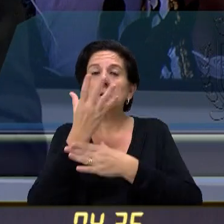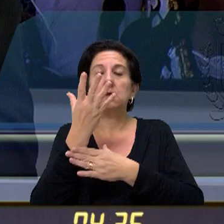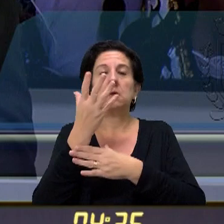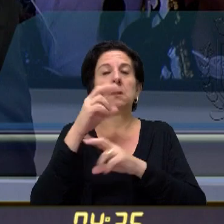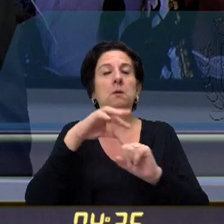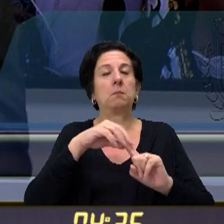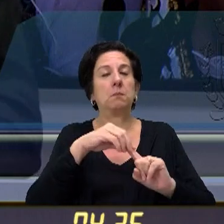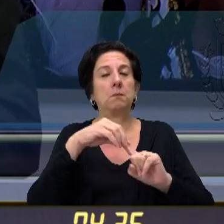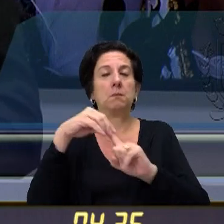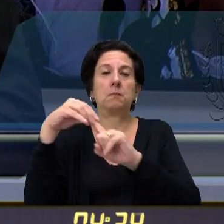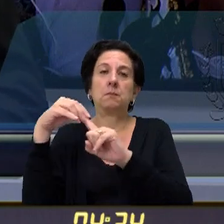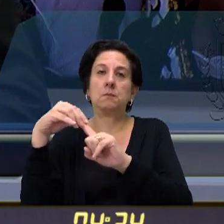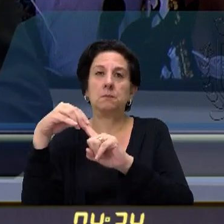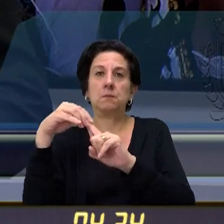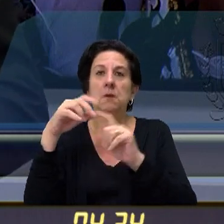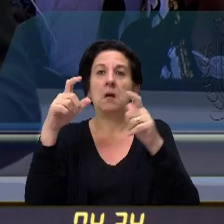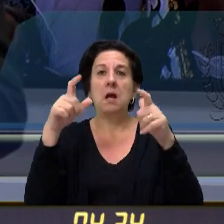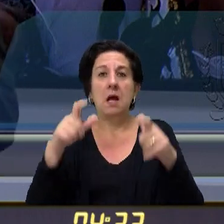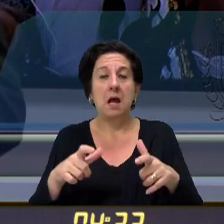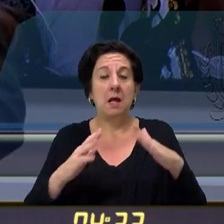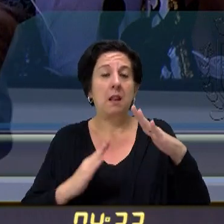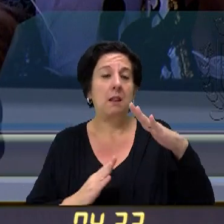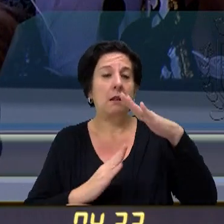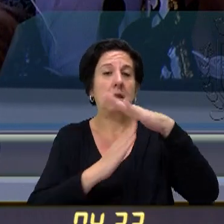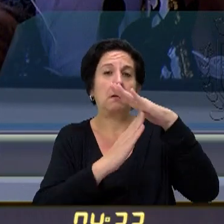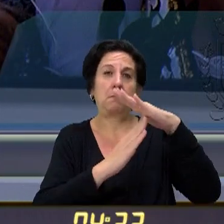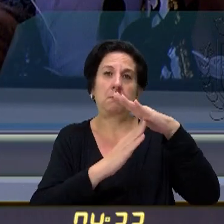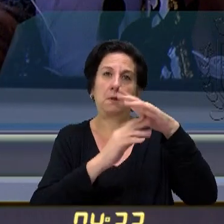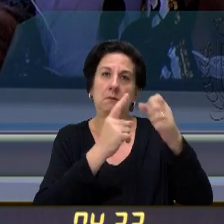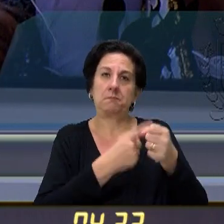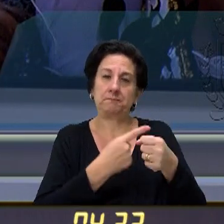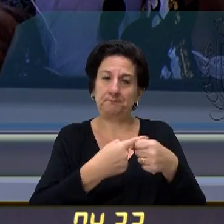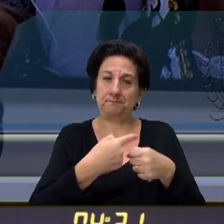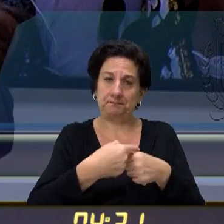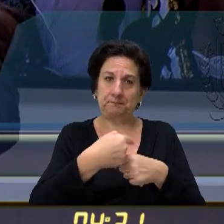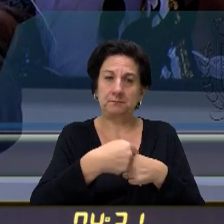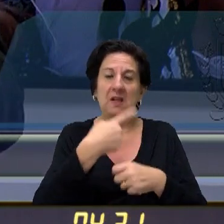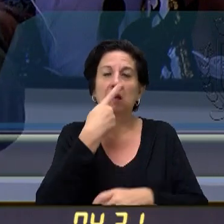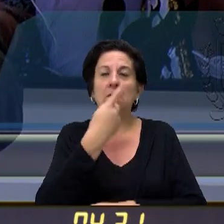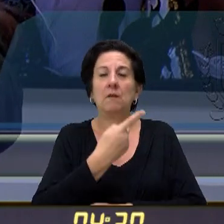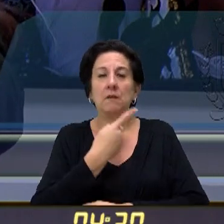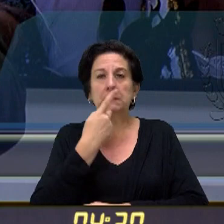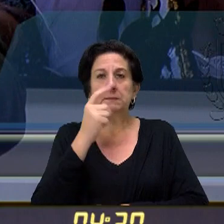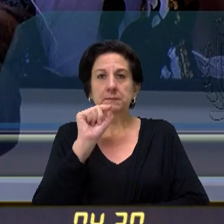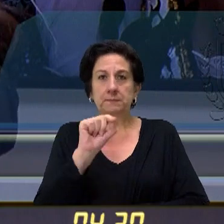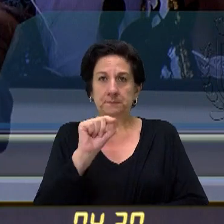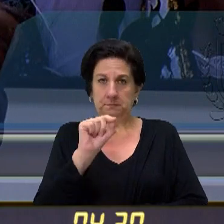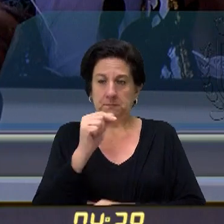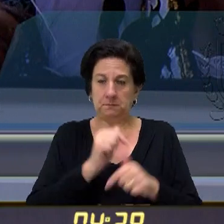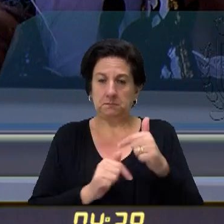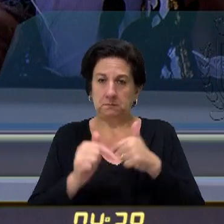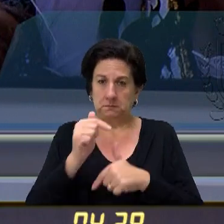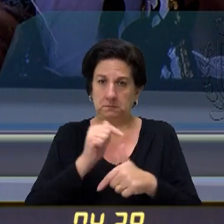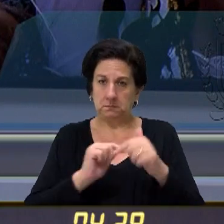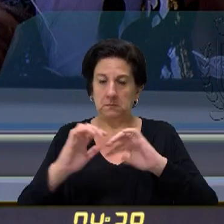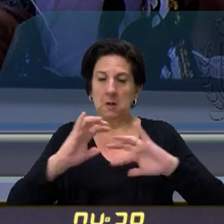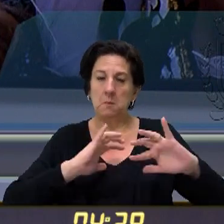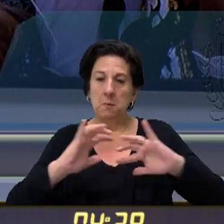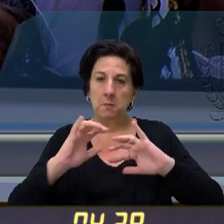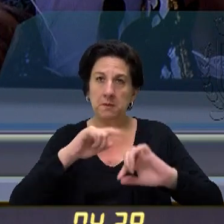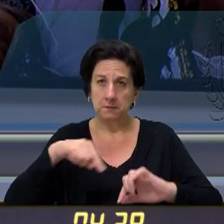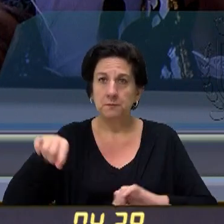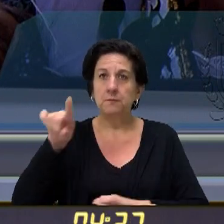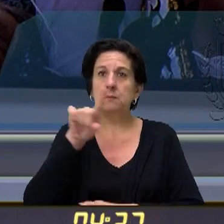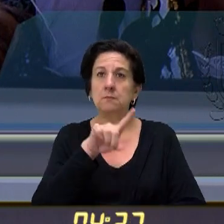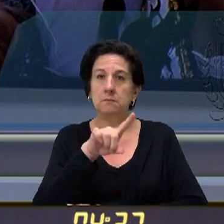principalmente nessas áreas limítrofes da área urbana. E dizer que o trabalho e a mobilização de